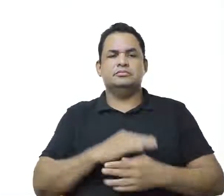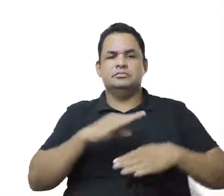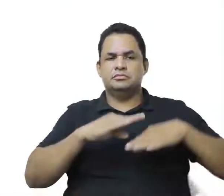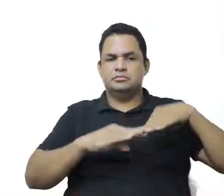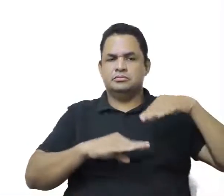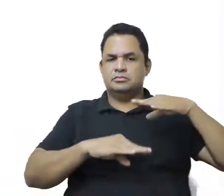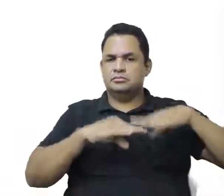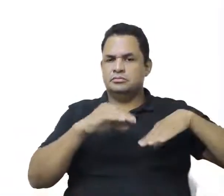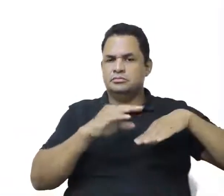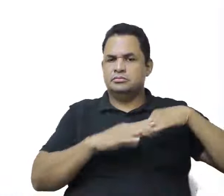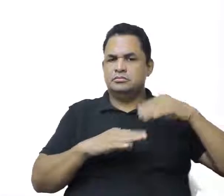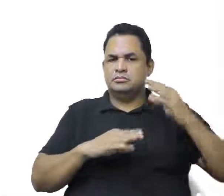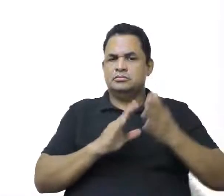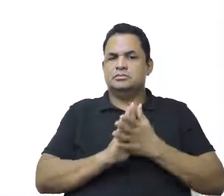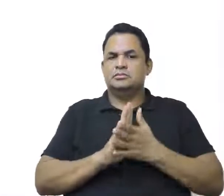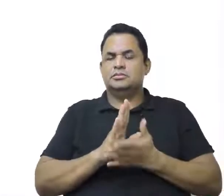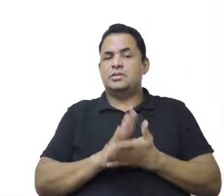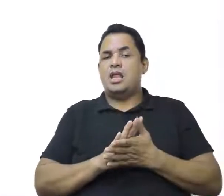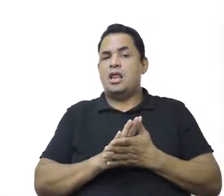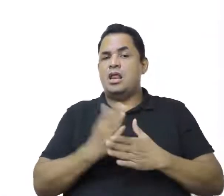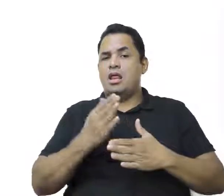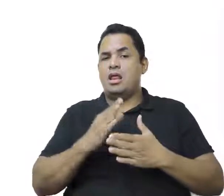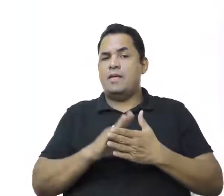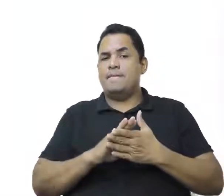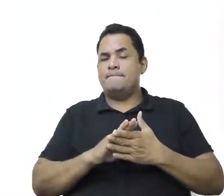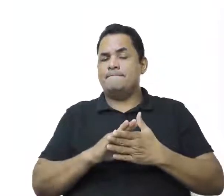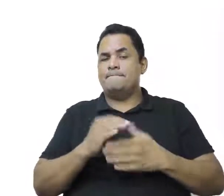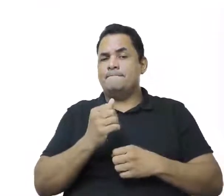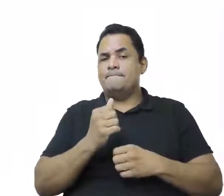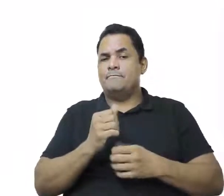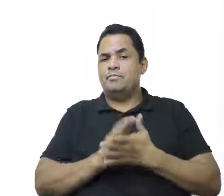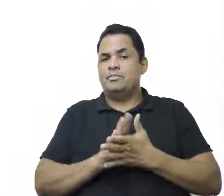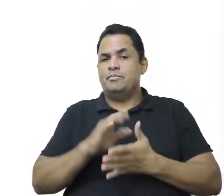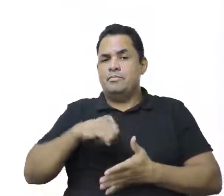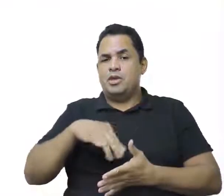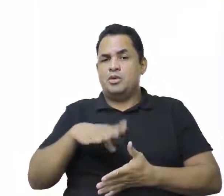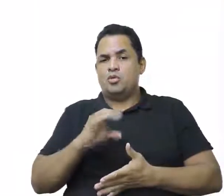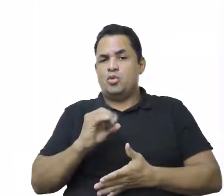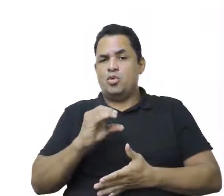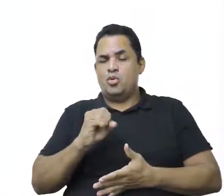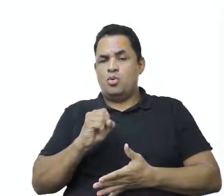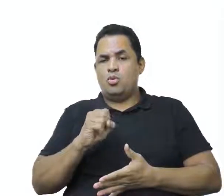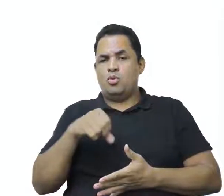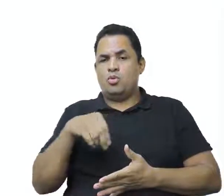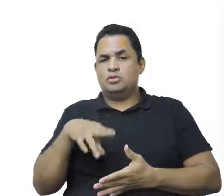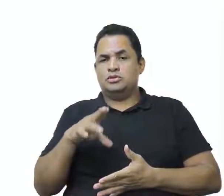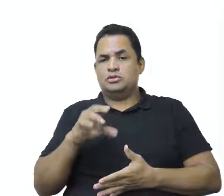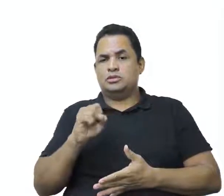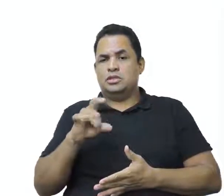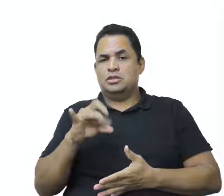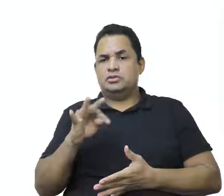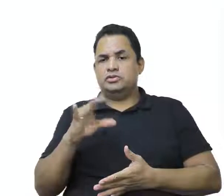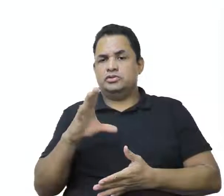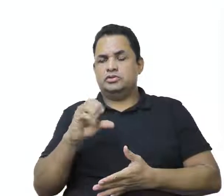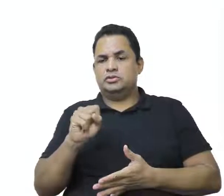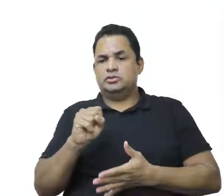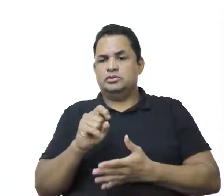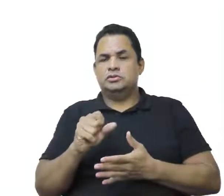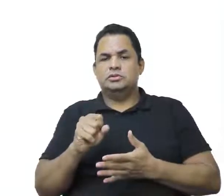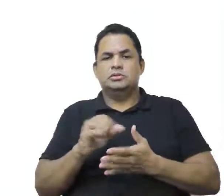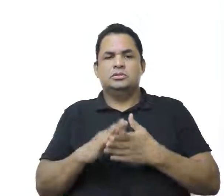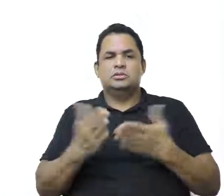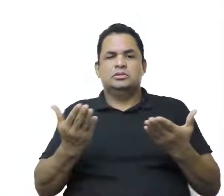Especialistas na área, como Milton Santos, inclusive, galerinha, se vocês quiserem utilizar o Milton para